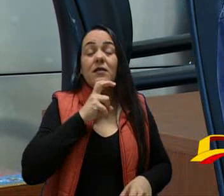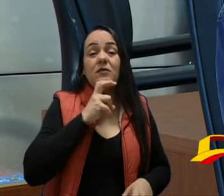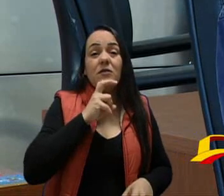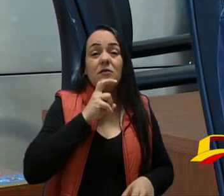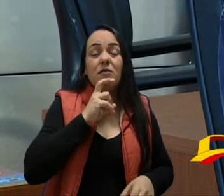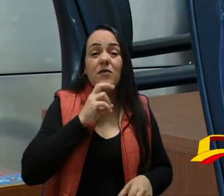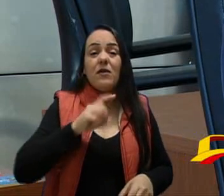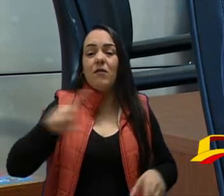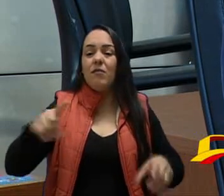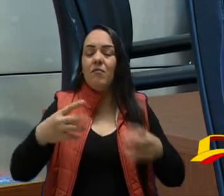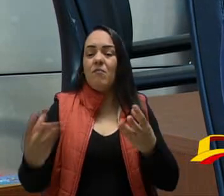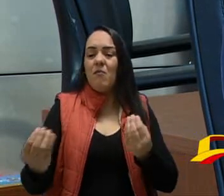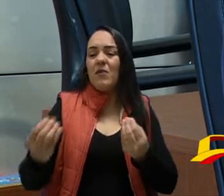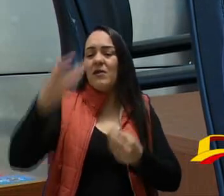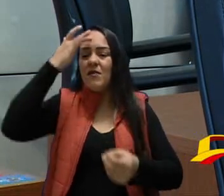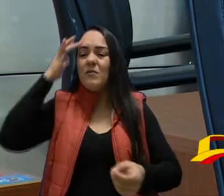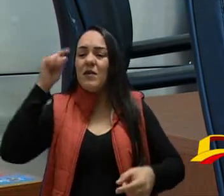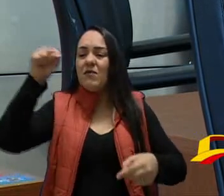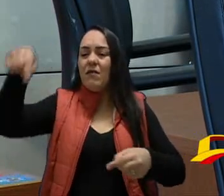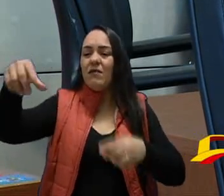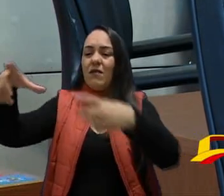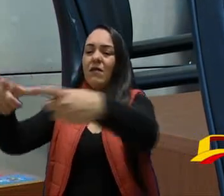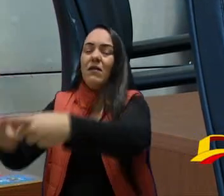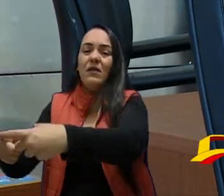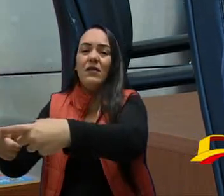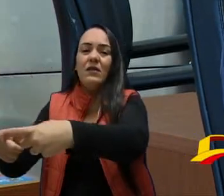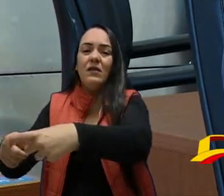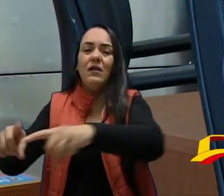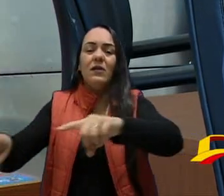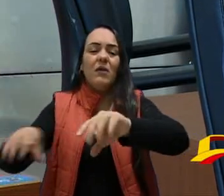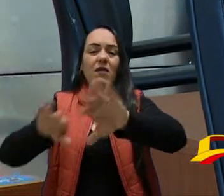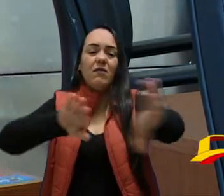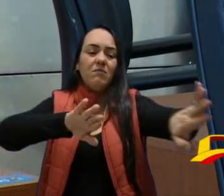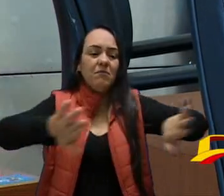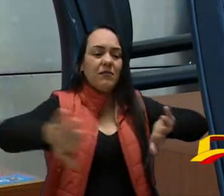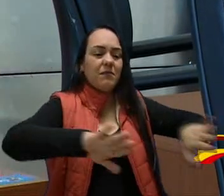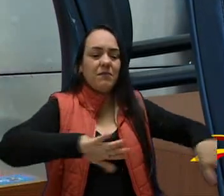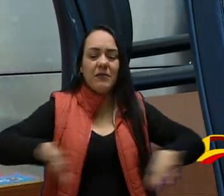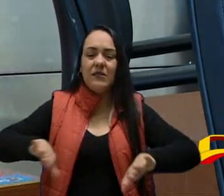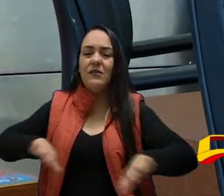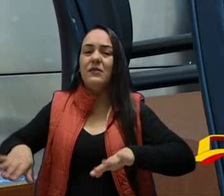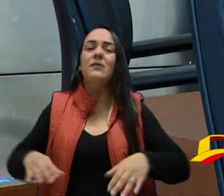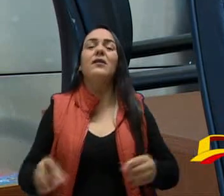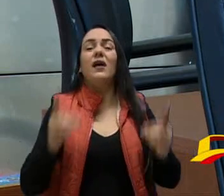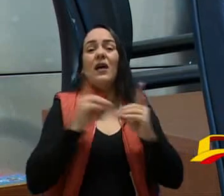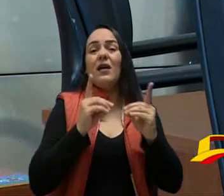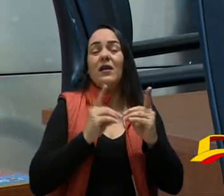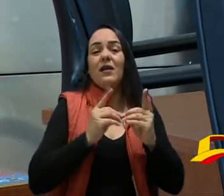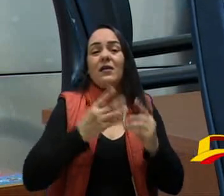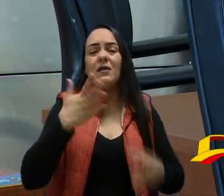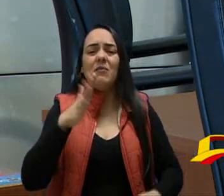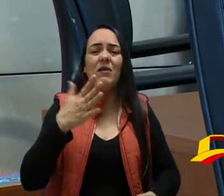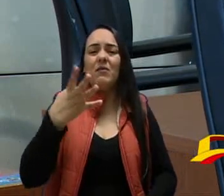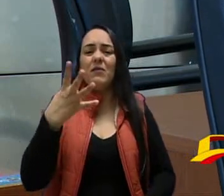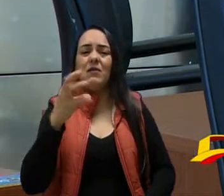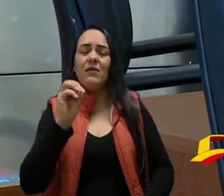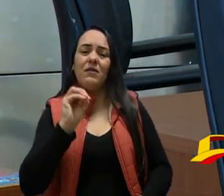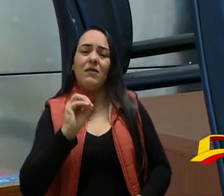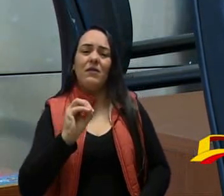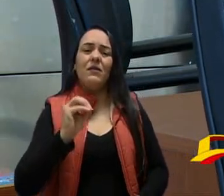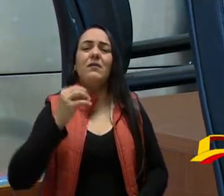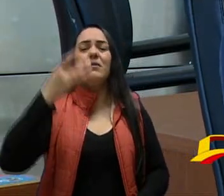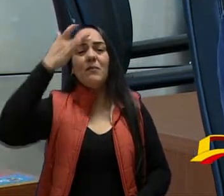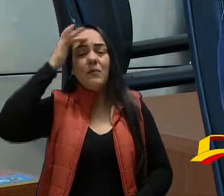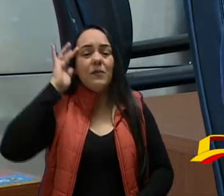mais uma vai concentrar lá muita gente que vai da cidade inteira lá não sei mas que faça né que atenda até 30 pessoas naquele dia esse fique